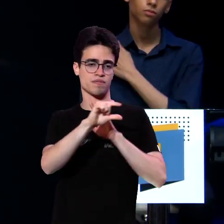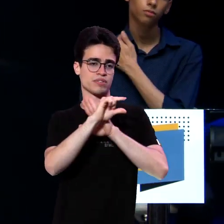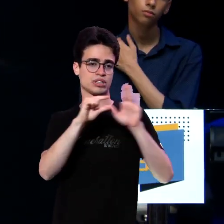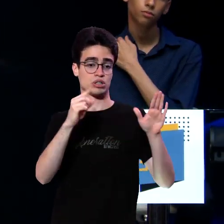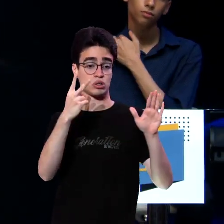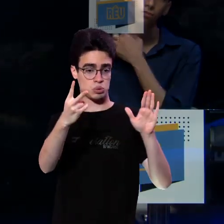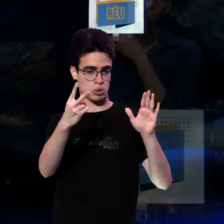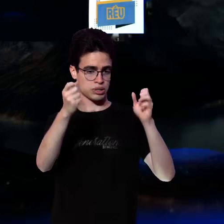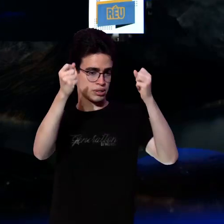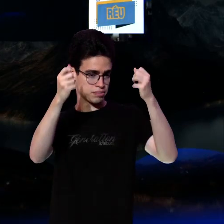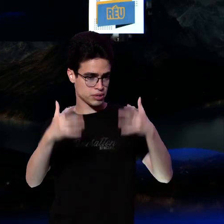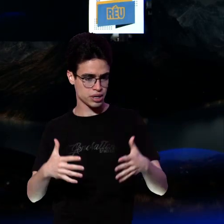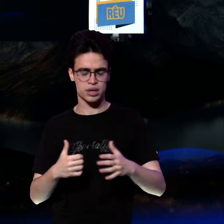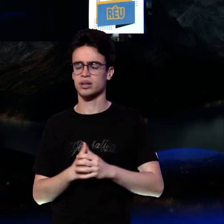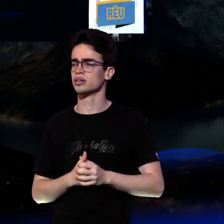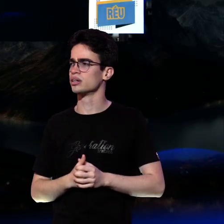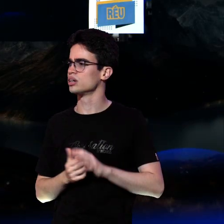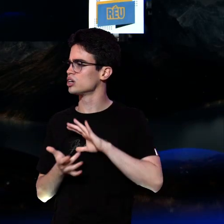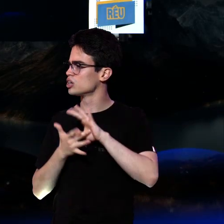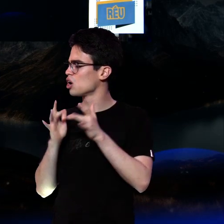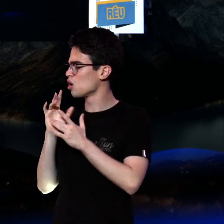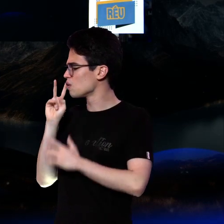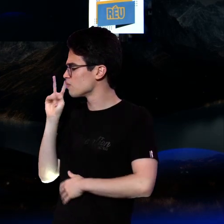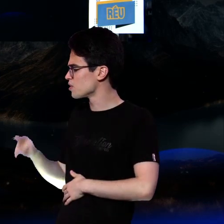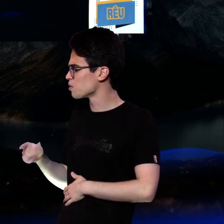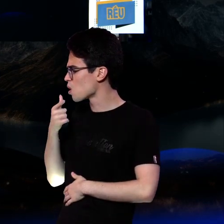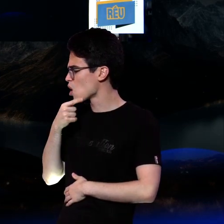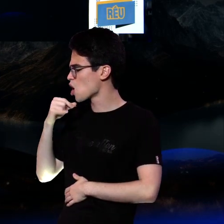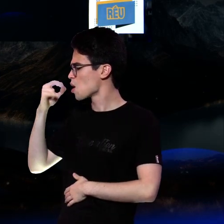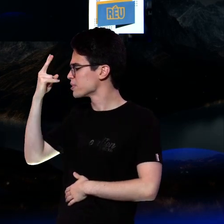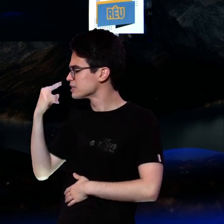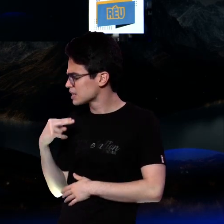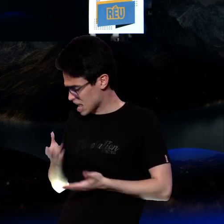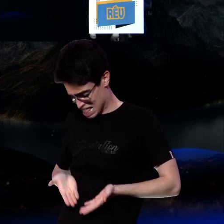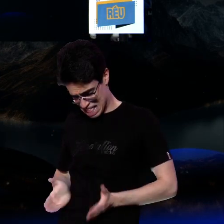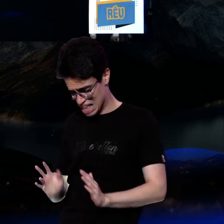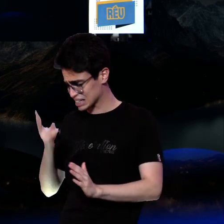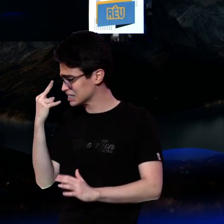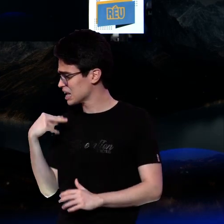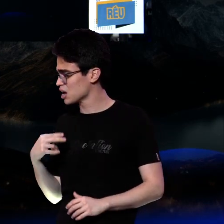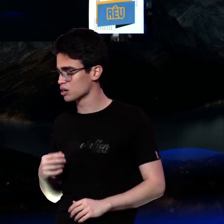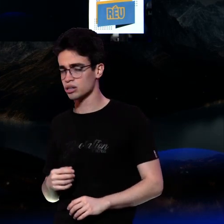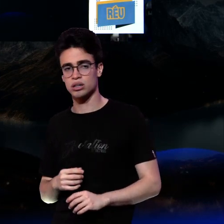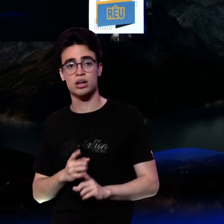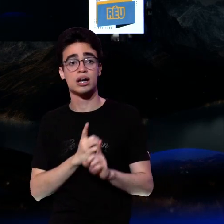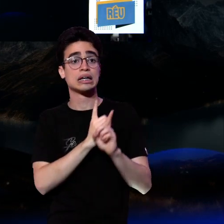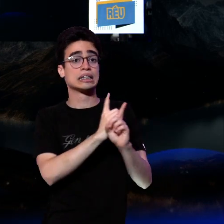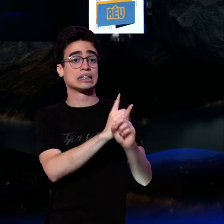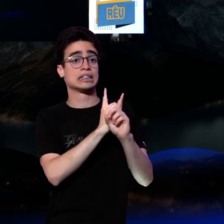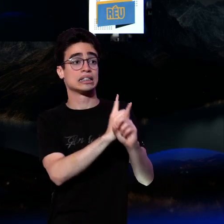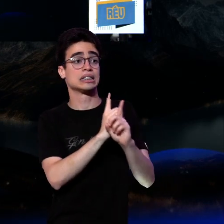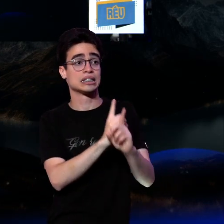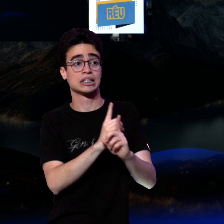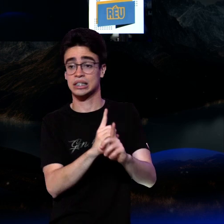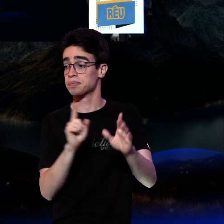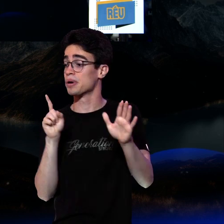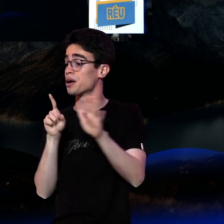Ao passar, Jesus viu um cego de nascença. Os seus discípulos lhe perguntaram, olha a pergunta de amigo de Jó,